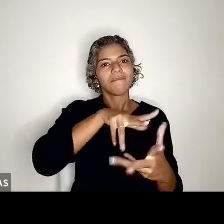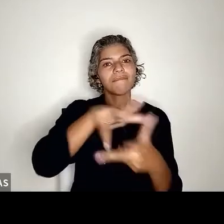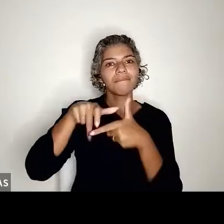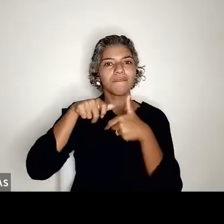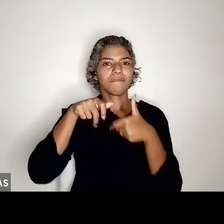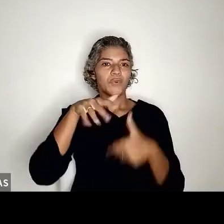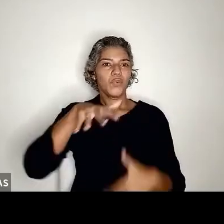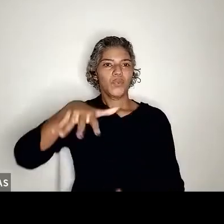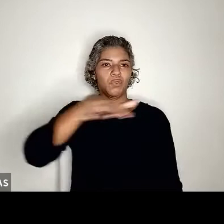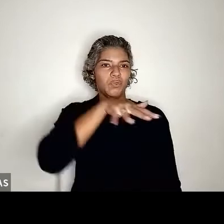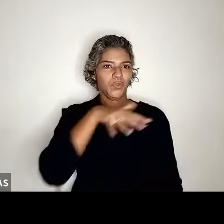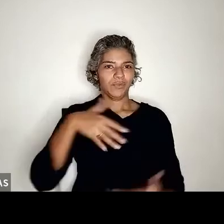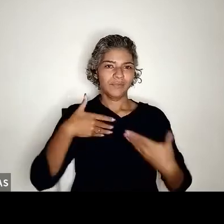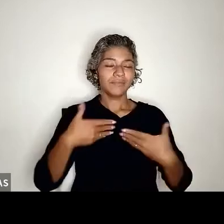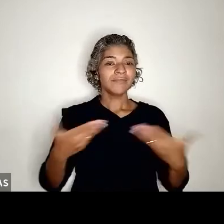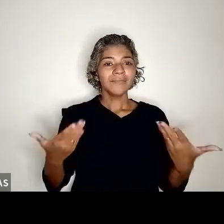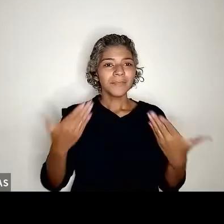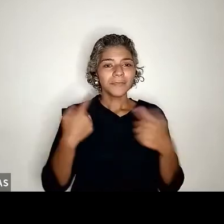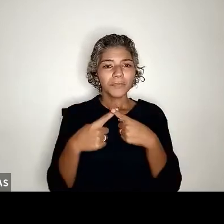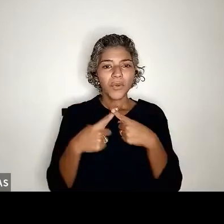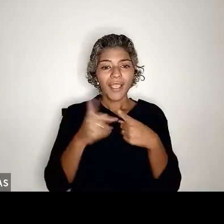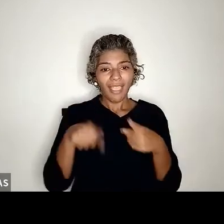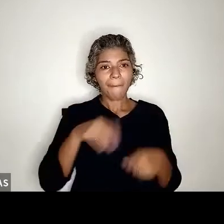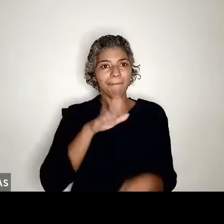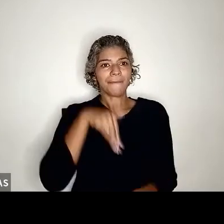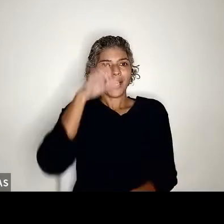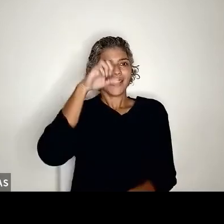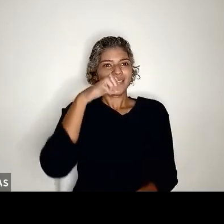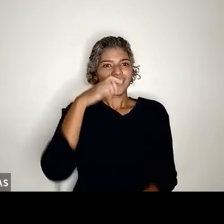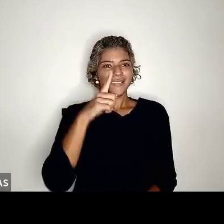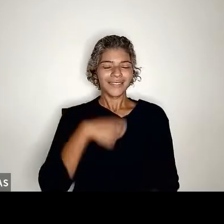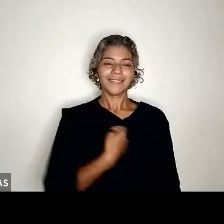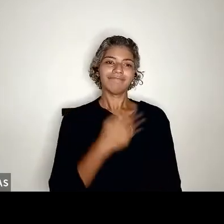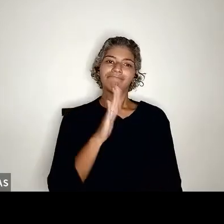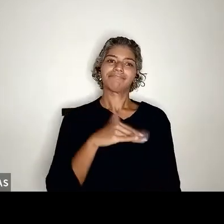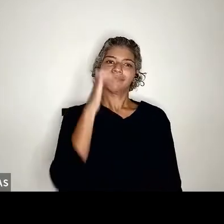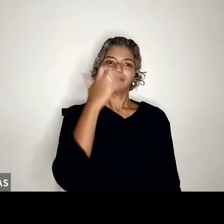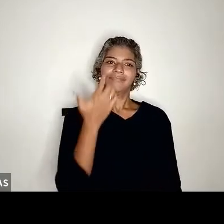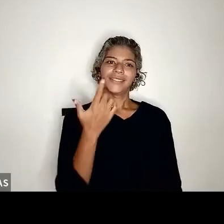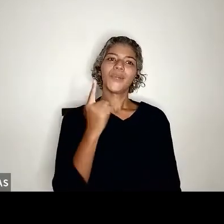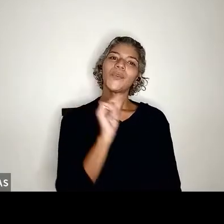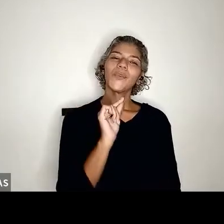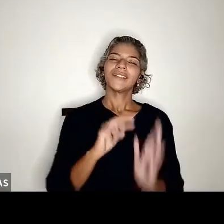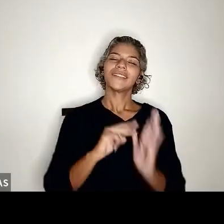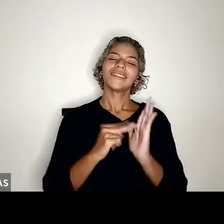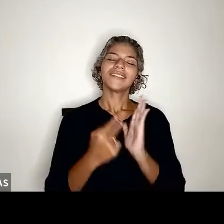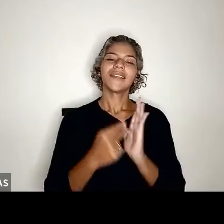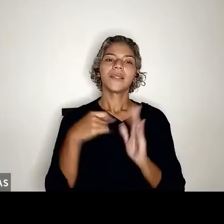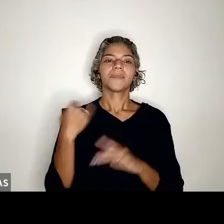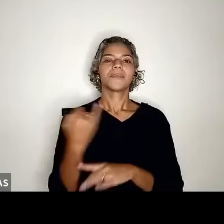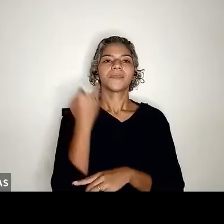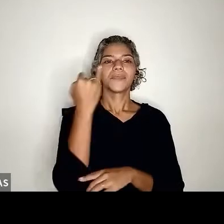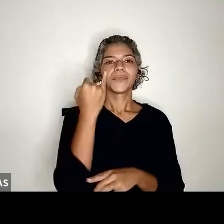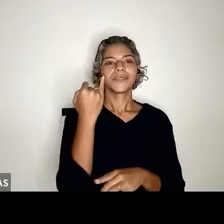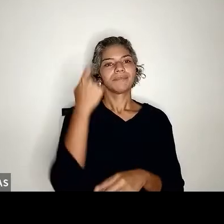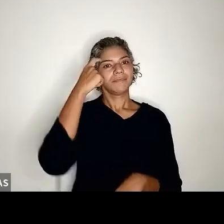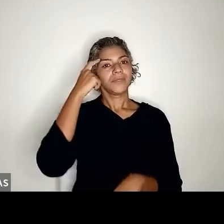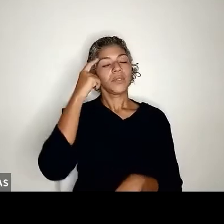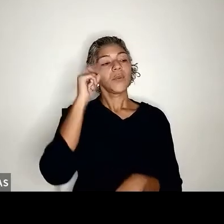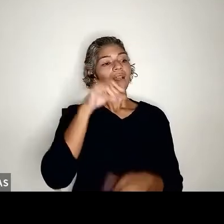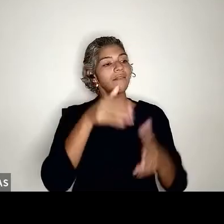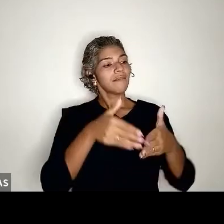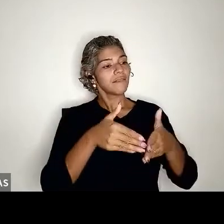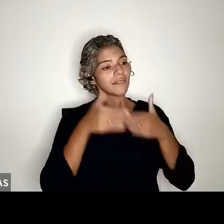exercitar a experiência de ser mãe. Então, estou dizendo isso por quê? Porque é importante avançar na ideia de que tem que ter licença maternidade para gozo de bolsa.